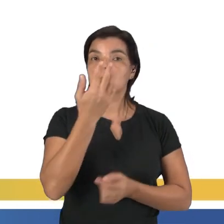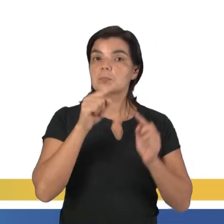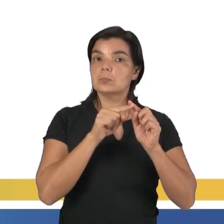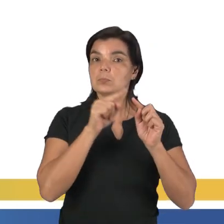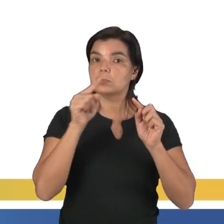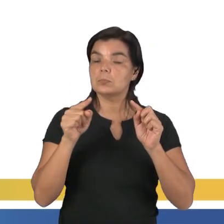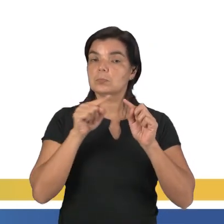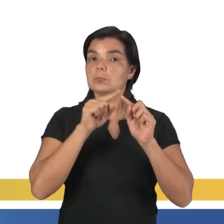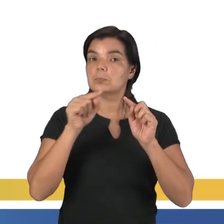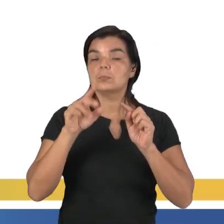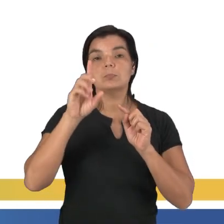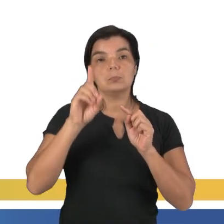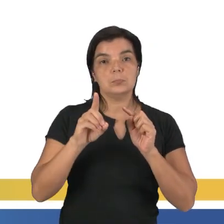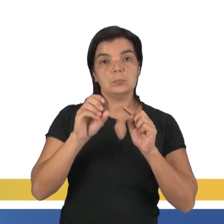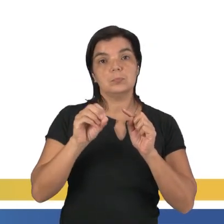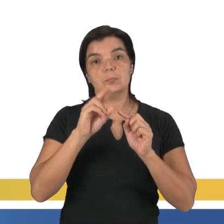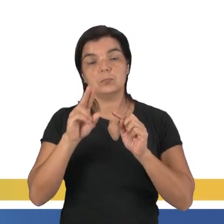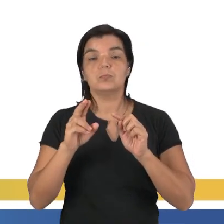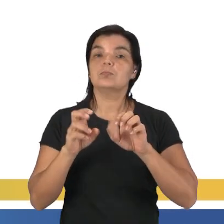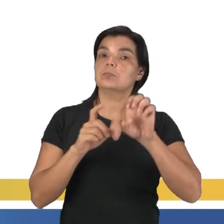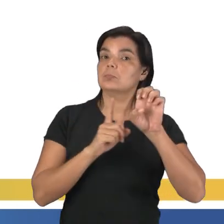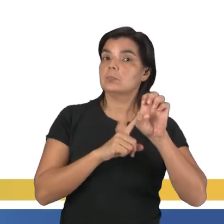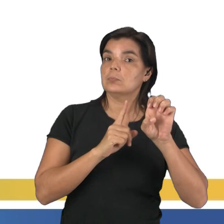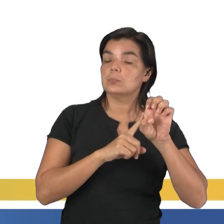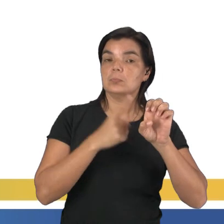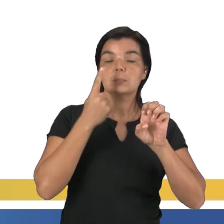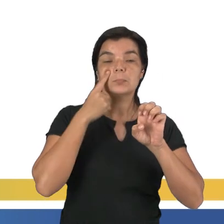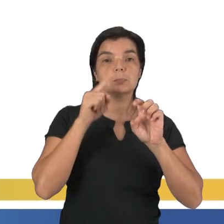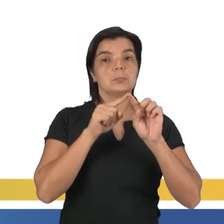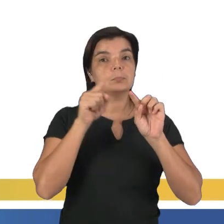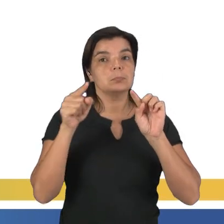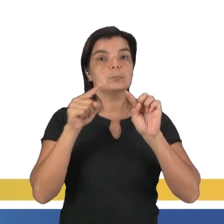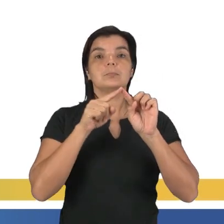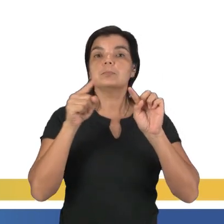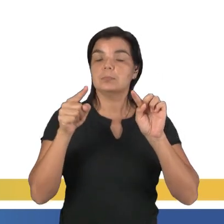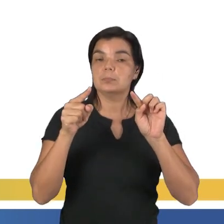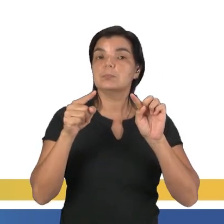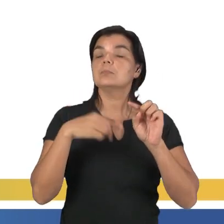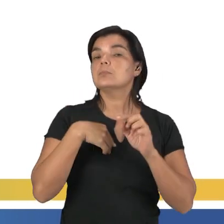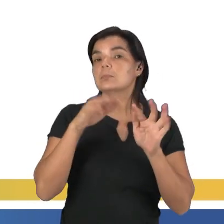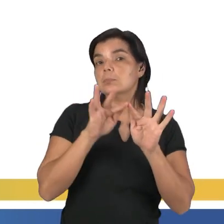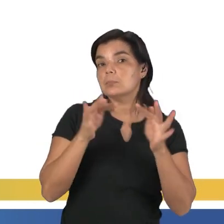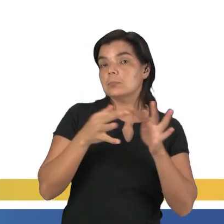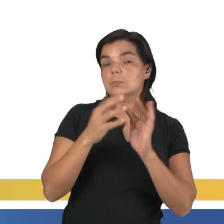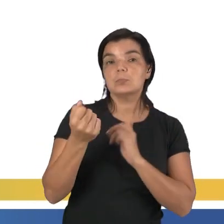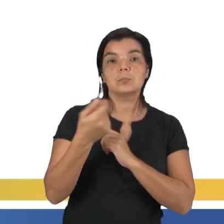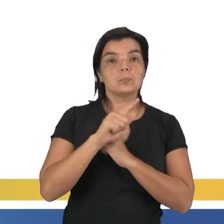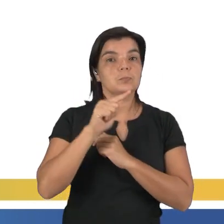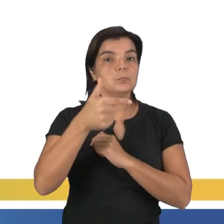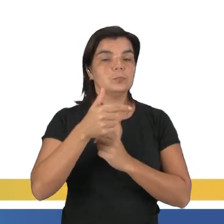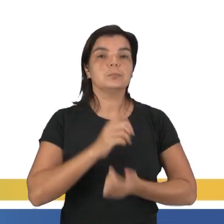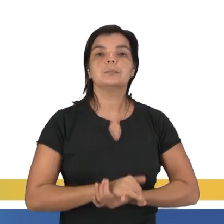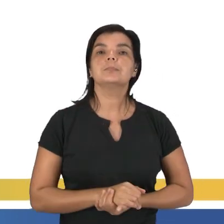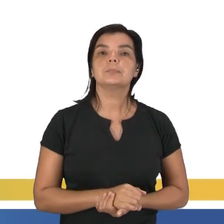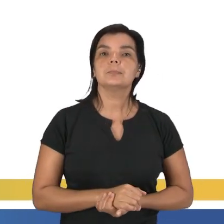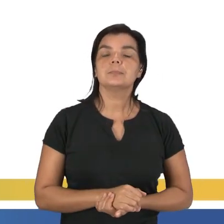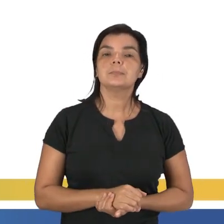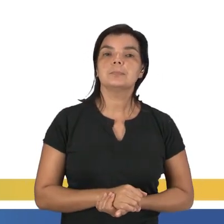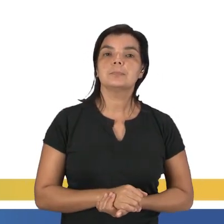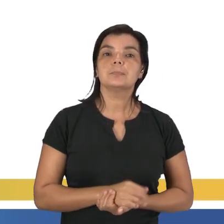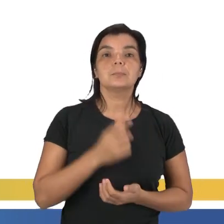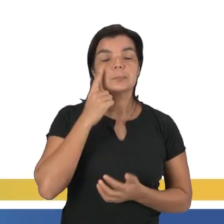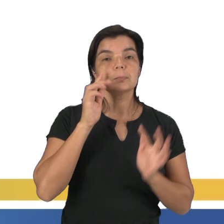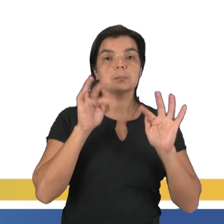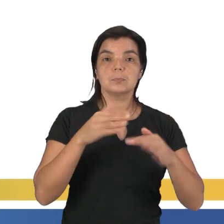casas vai para a direita ou vai para a esquerda e você vai ter que pular ela. Ele é bem mais simples que o outro, tá ok? Então aqui a